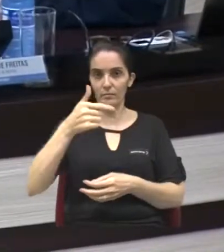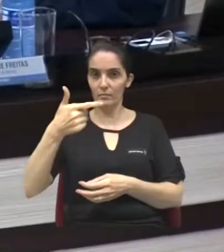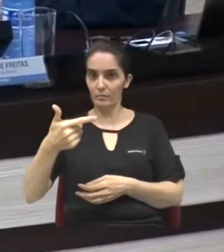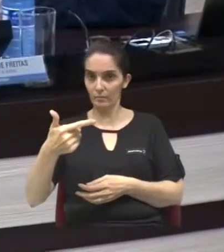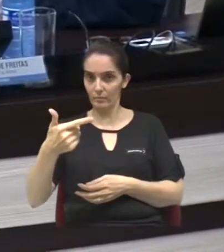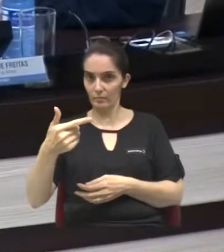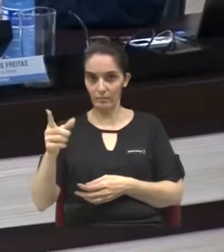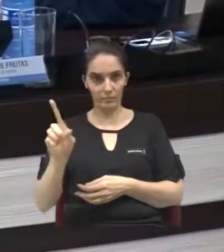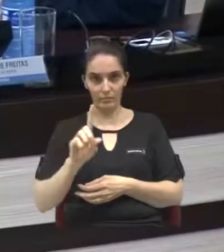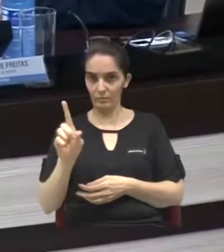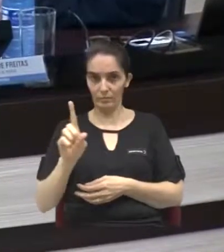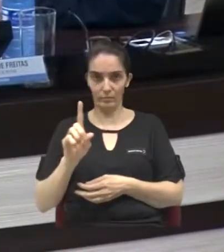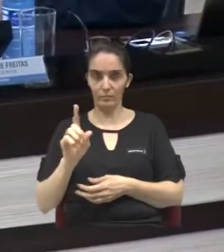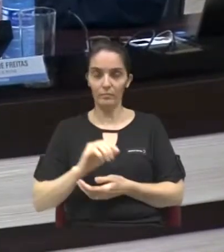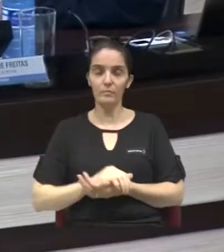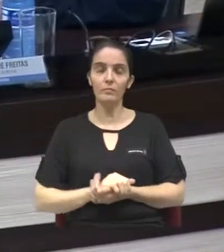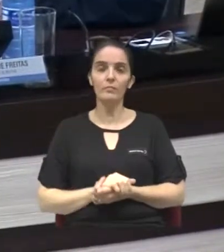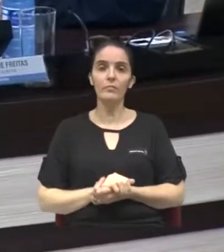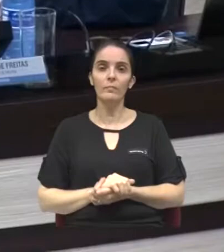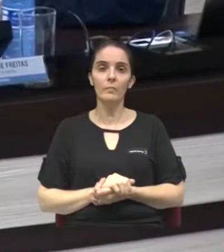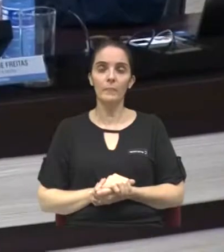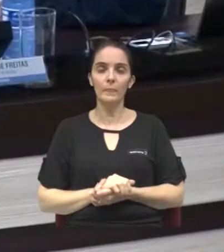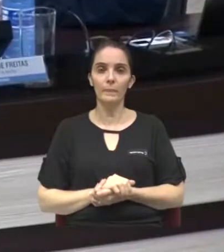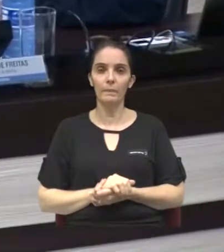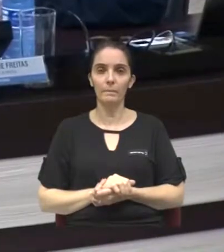votos contrários.